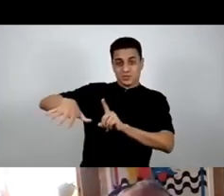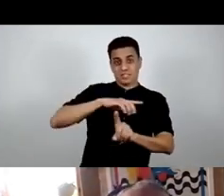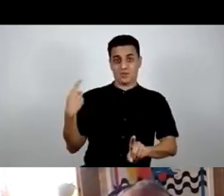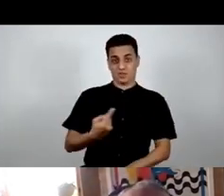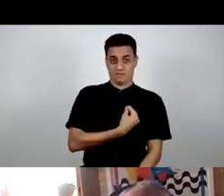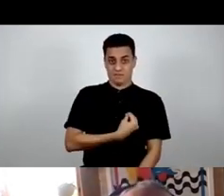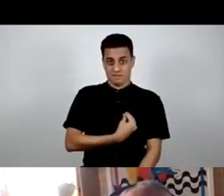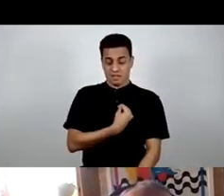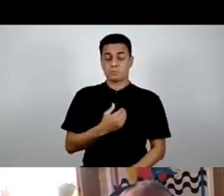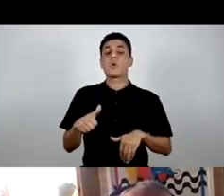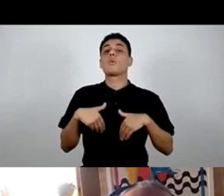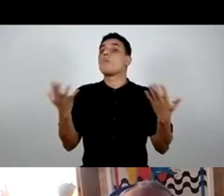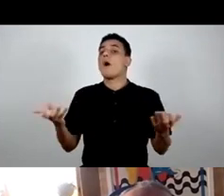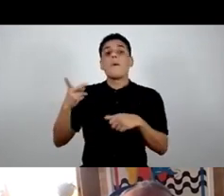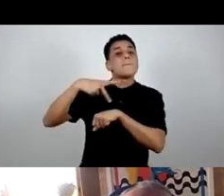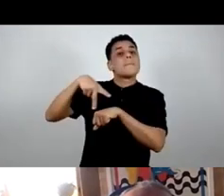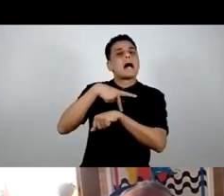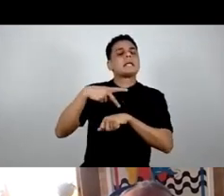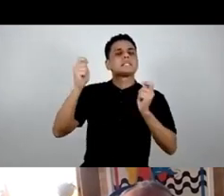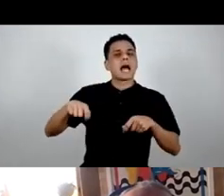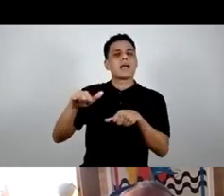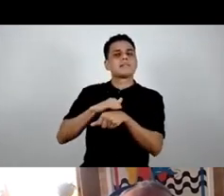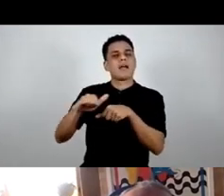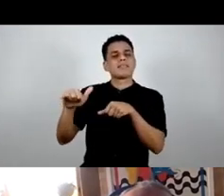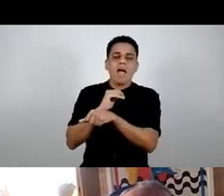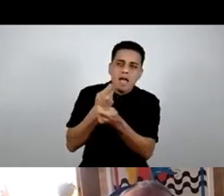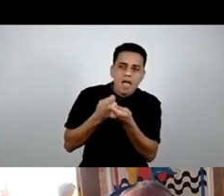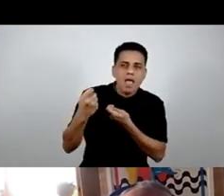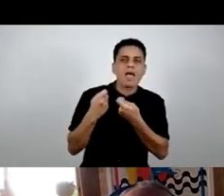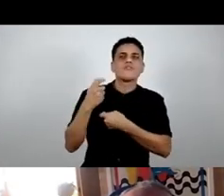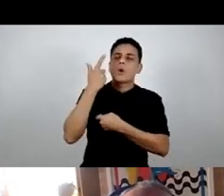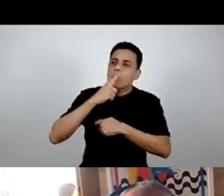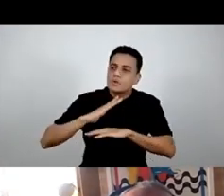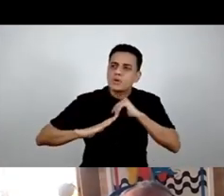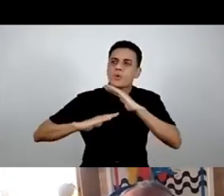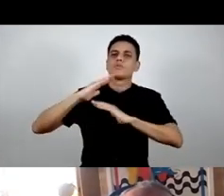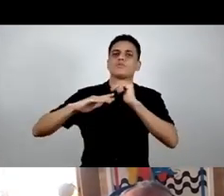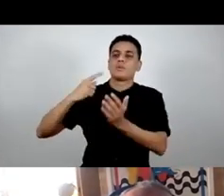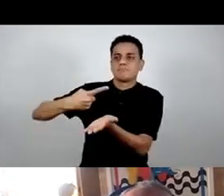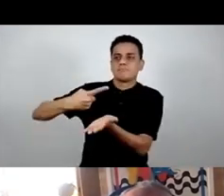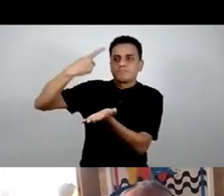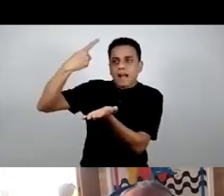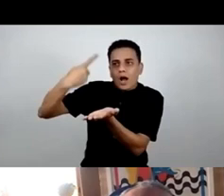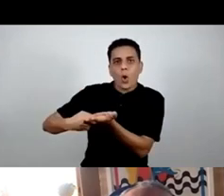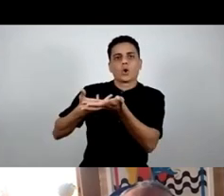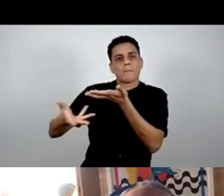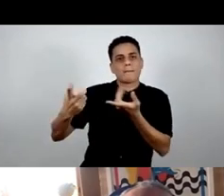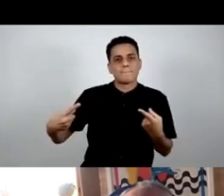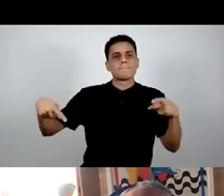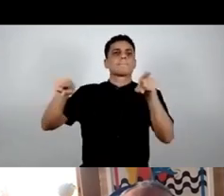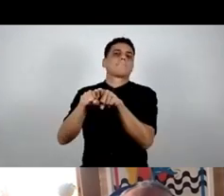os países estratégicos para se construir um tratado, né, um acordo de